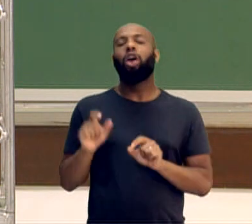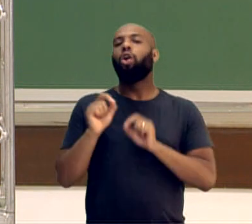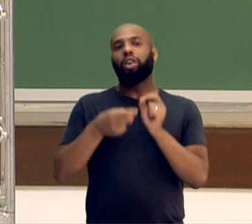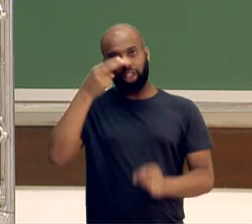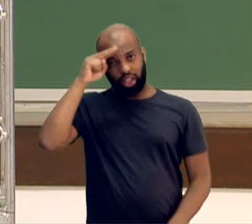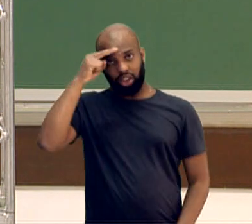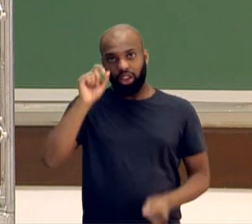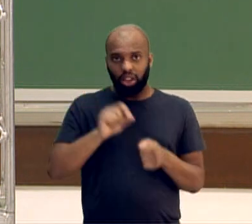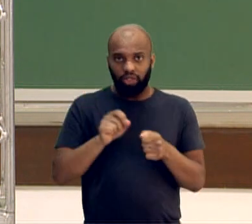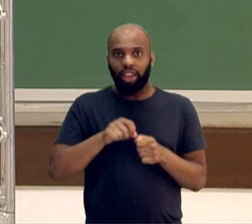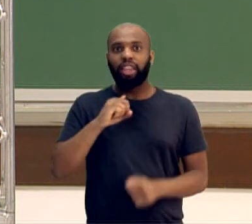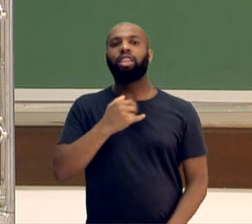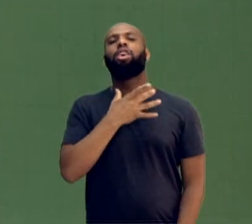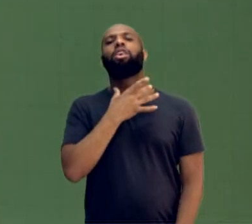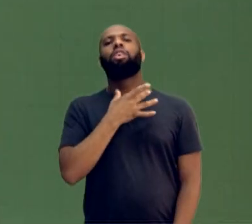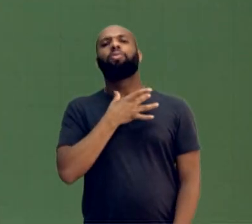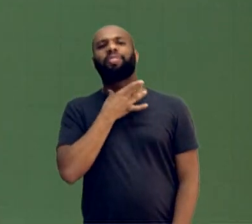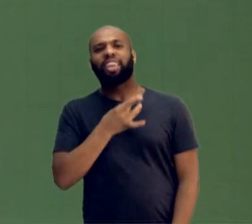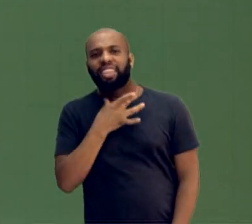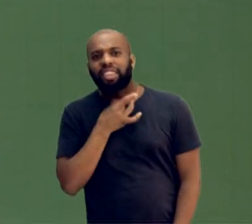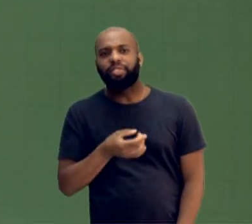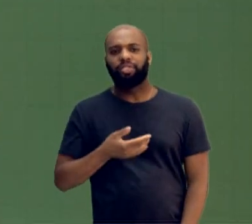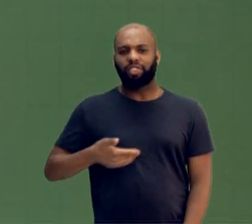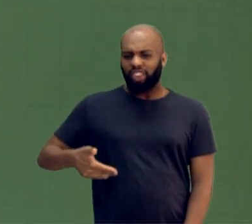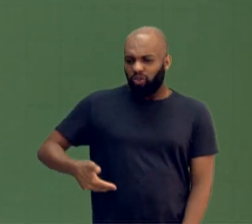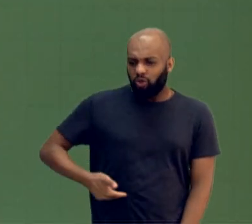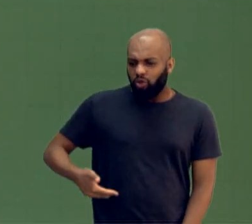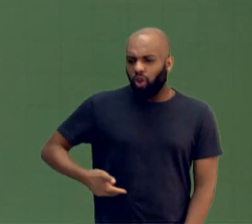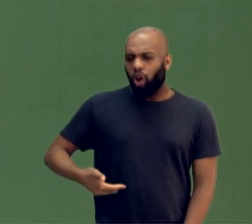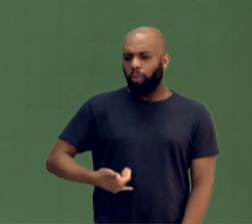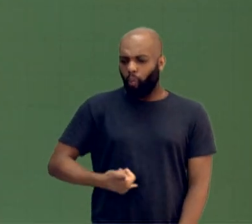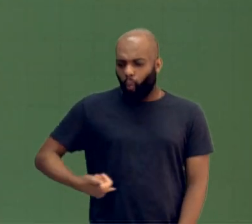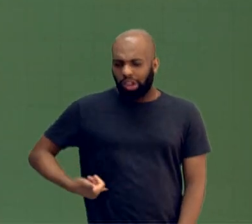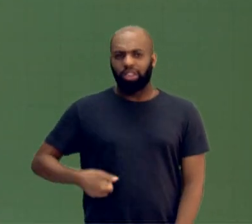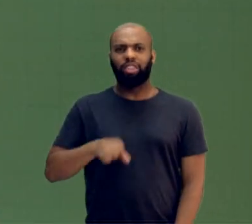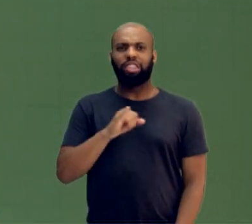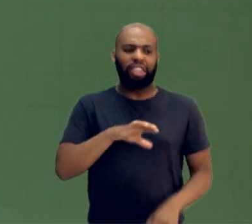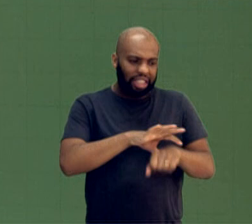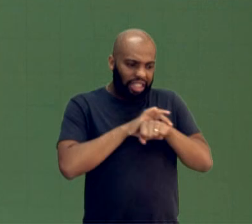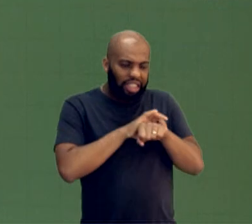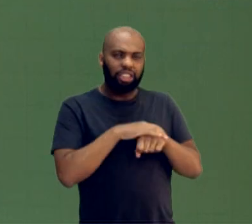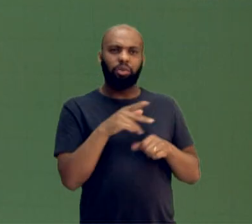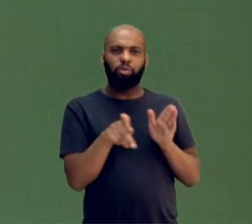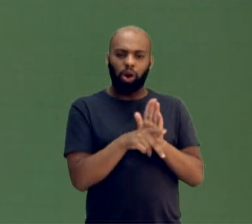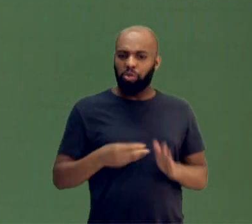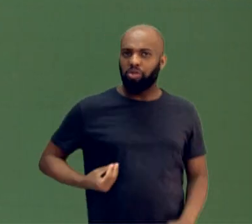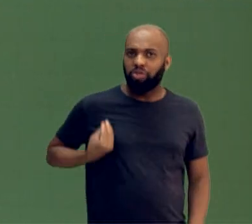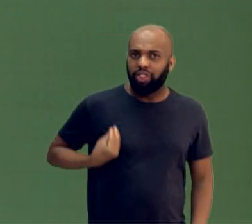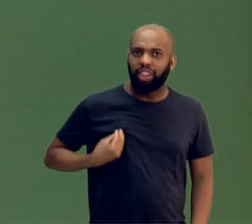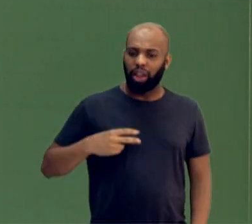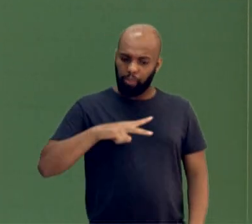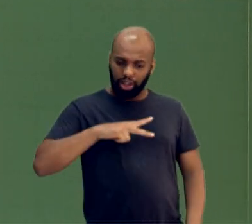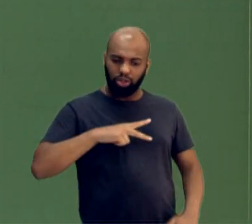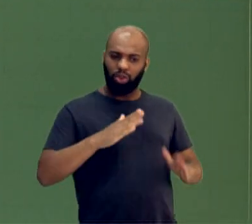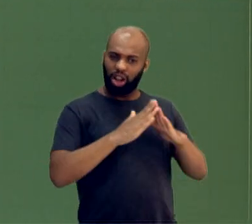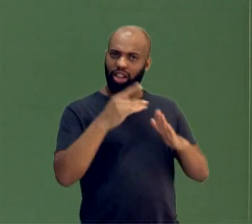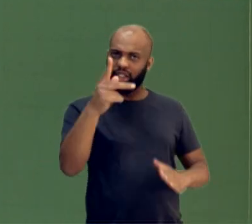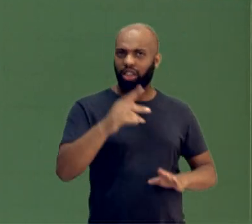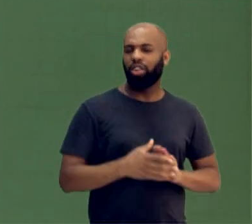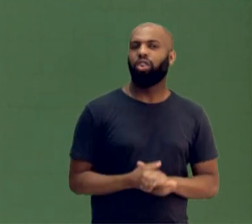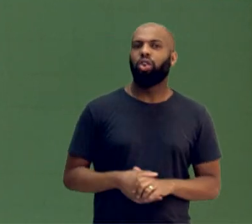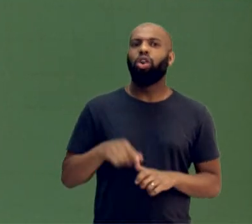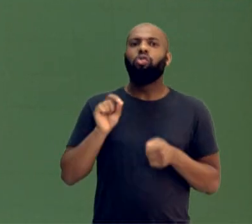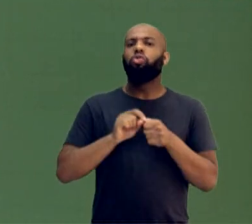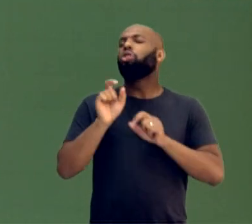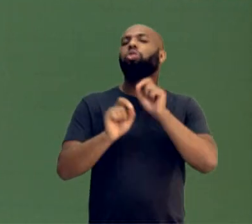fome, quando você tem sede, quando você não tem garantia sobre a sua vida, quando você não tem garantia sobre a sua propriedade? O que que